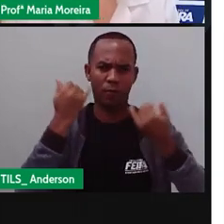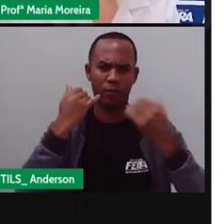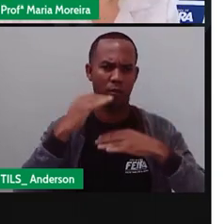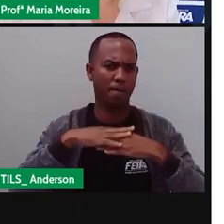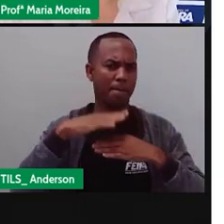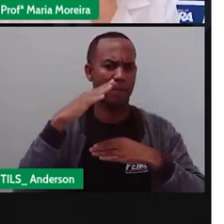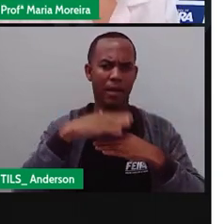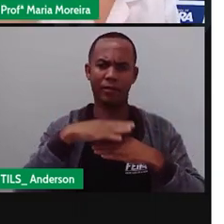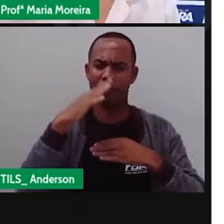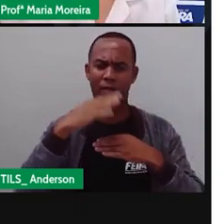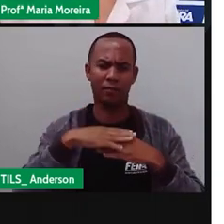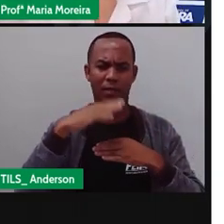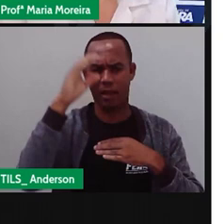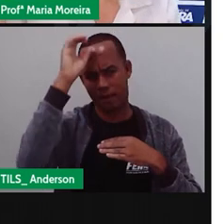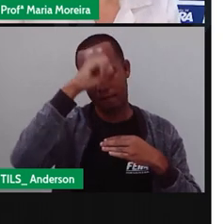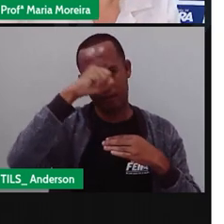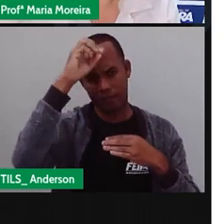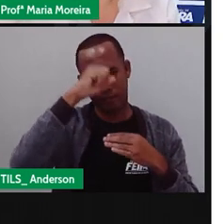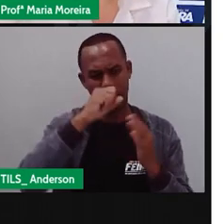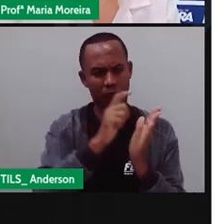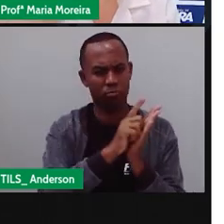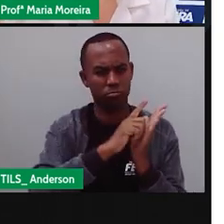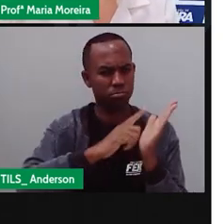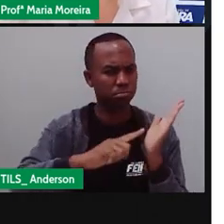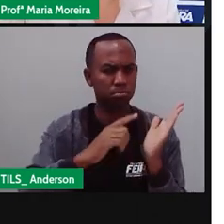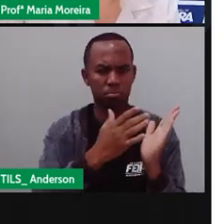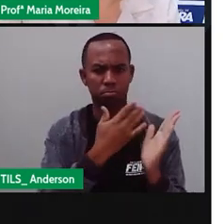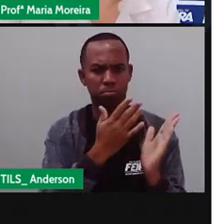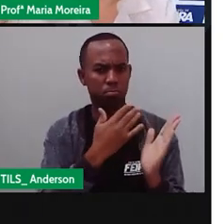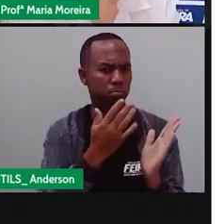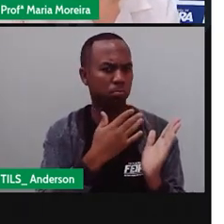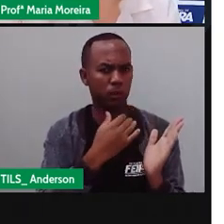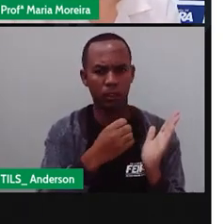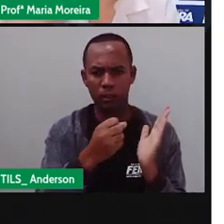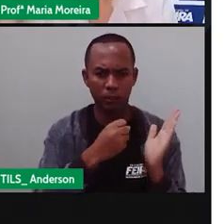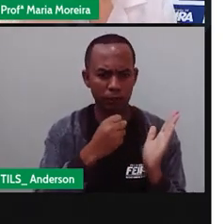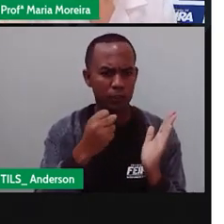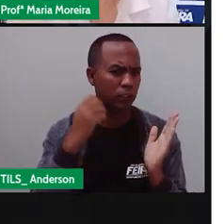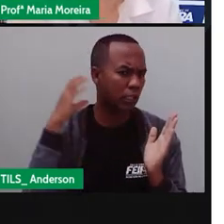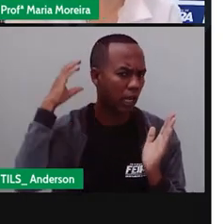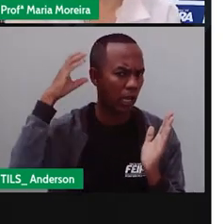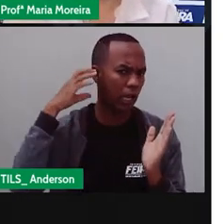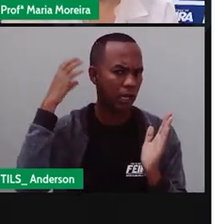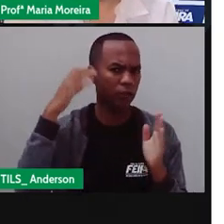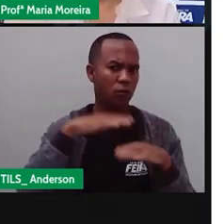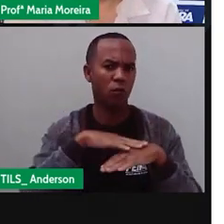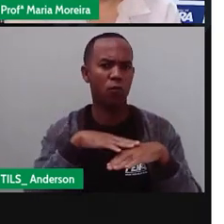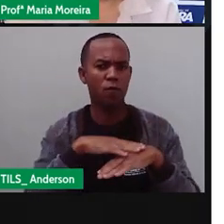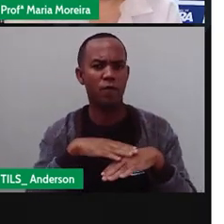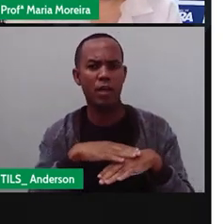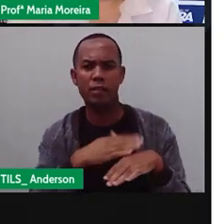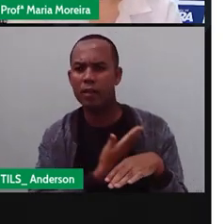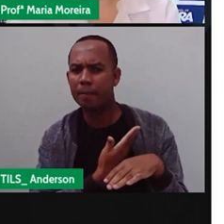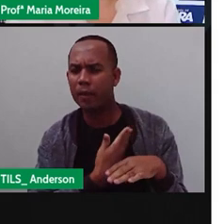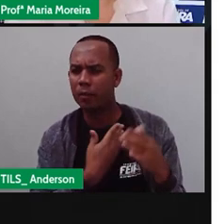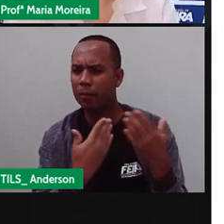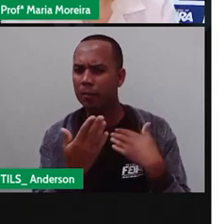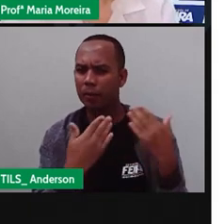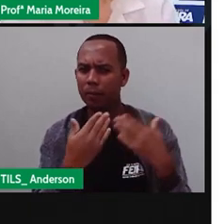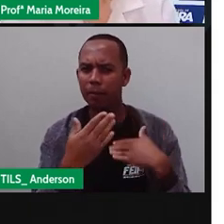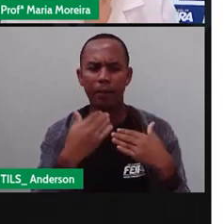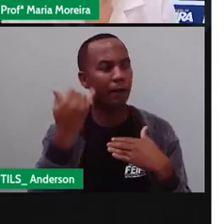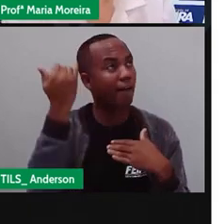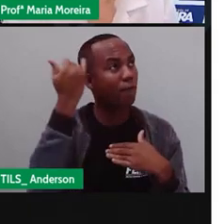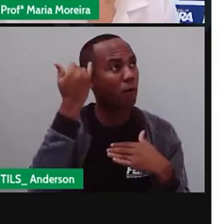De jornal, né? Revista, telejornal, rádio, de conversa com outras pessoas. E aí ele